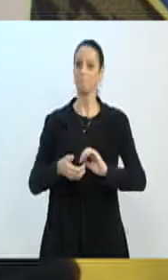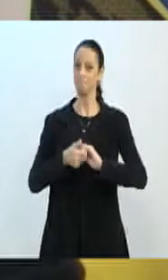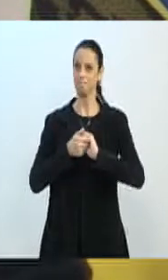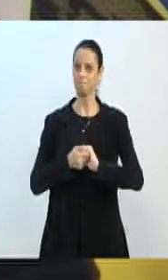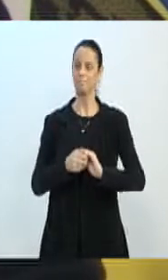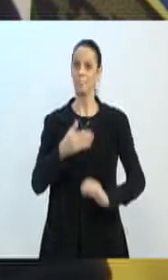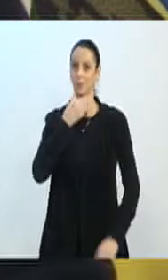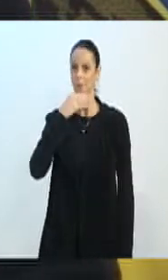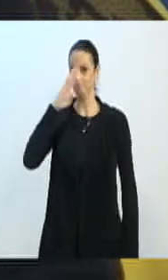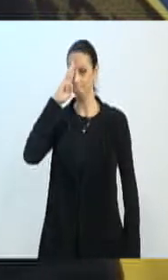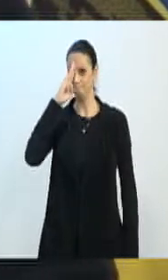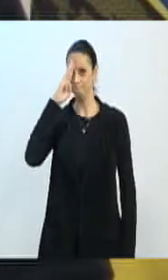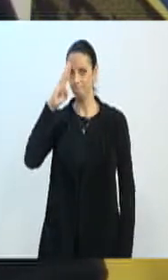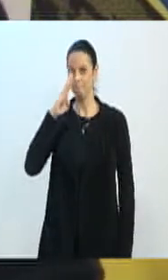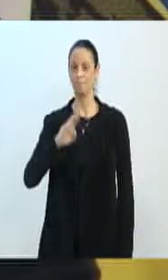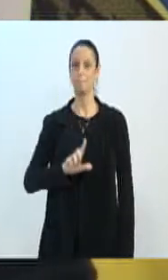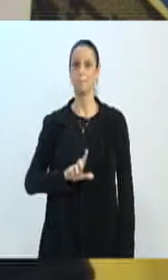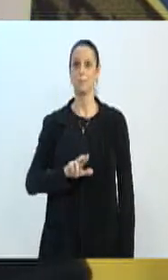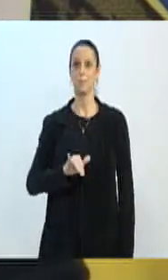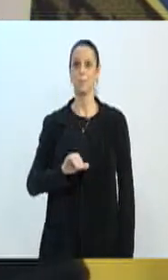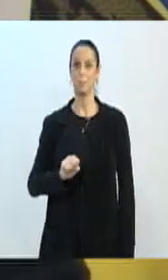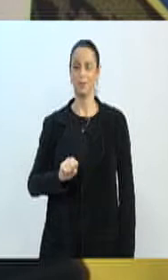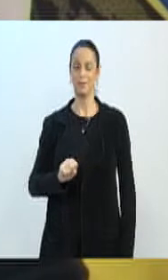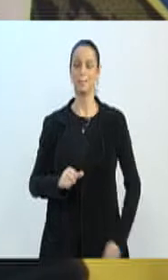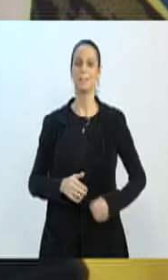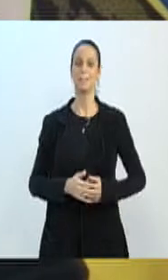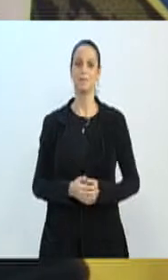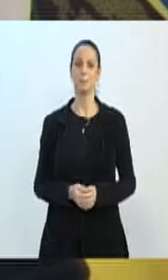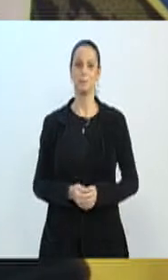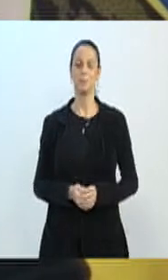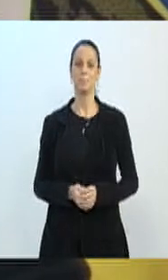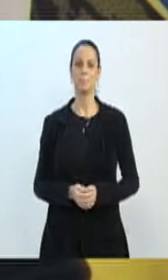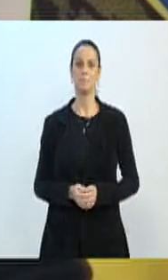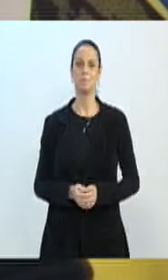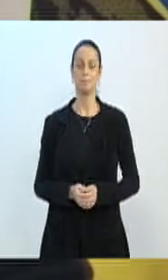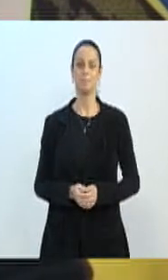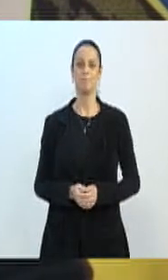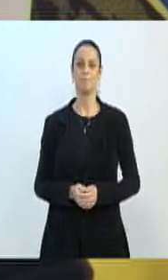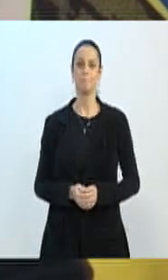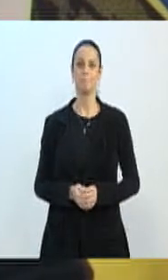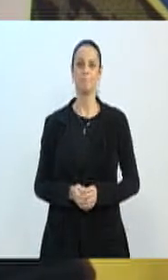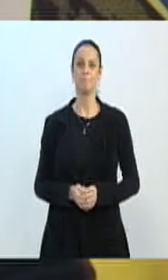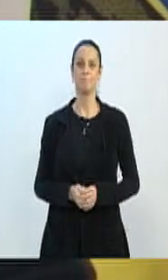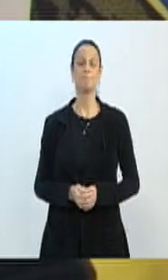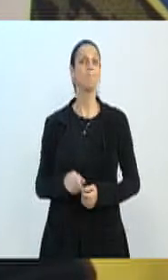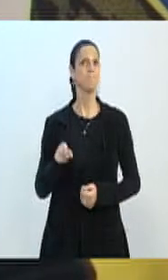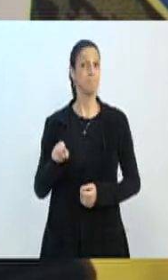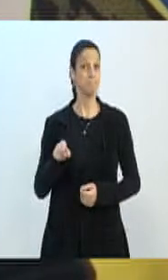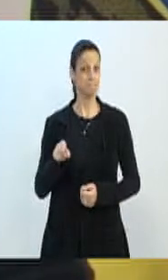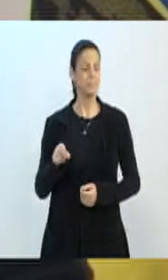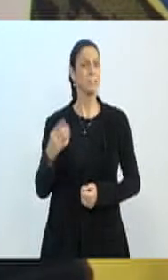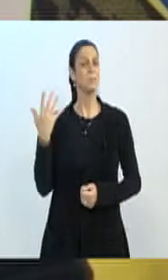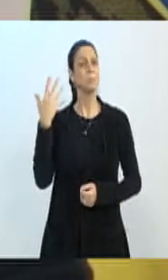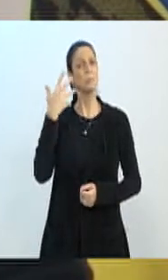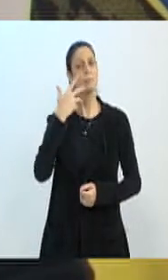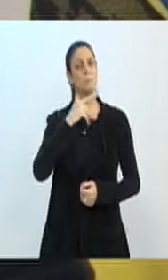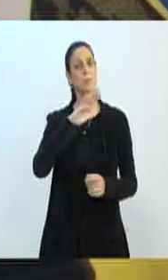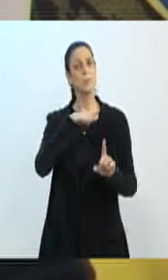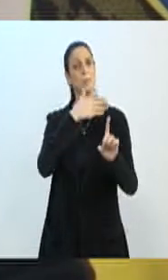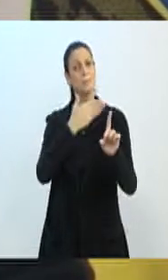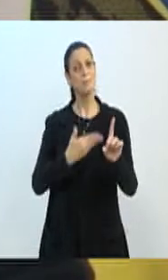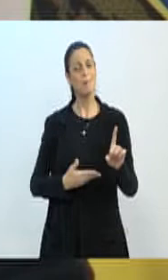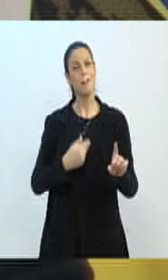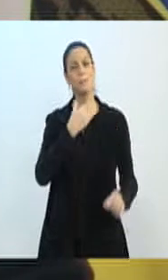tenente-coronel Luiz André pena Viena de de Oliveira fez essa linda homenagem ao